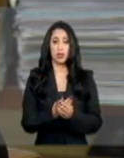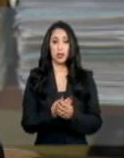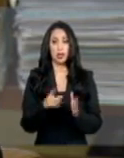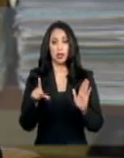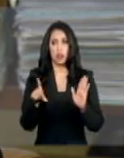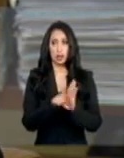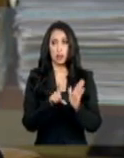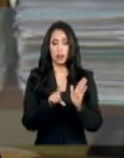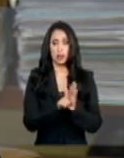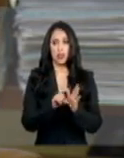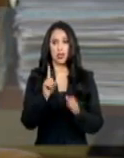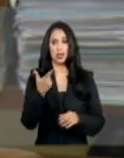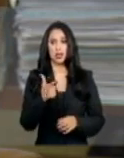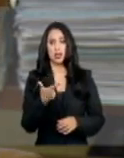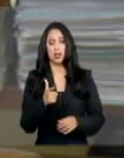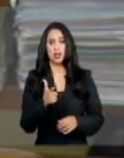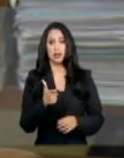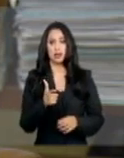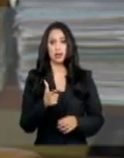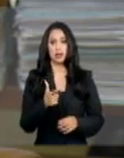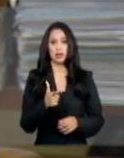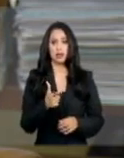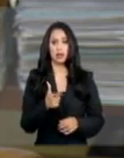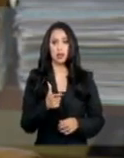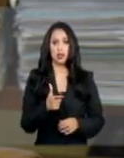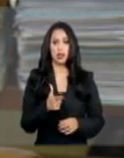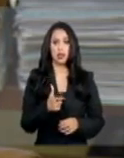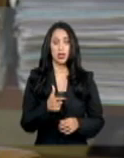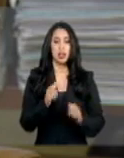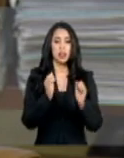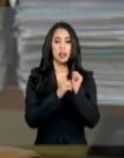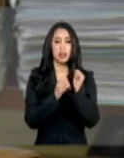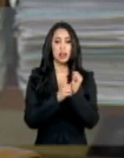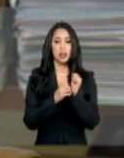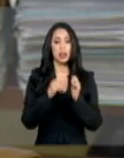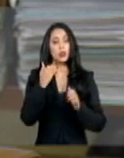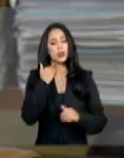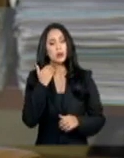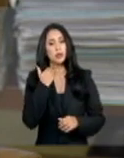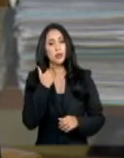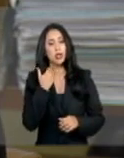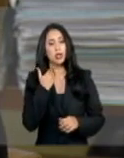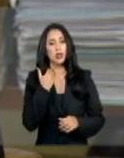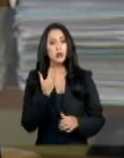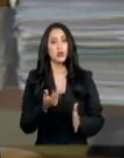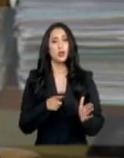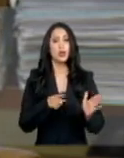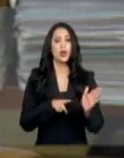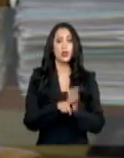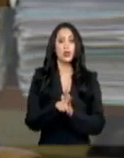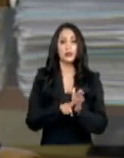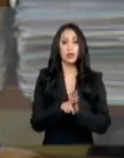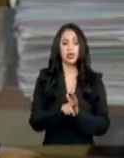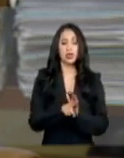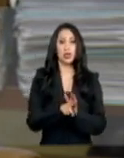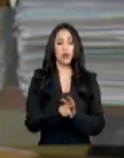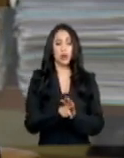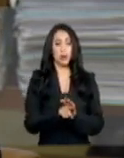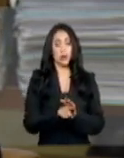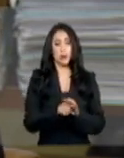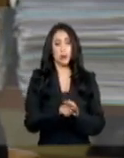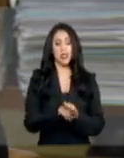questão não envolve quebra do sigilo bancário fiscal mas sim mera transferência de dados sigilosos